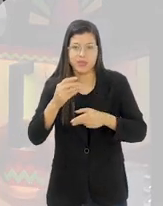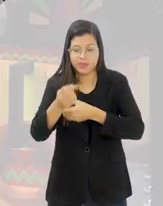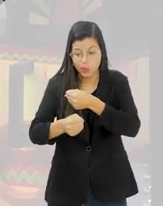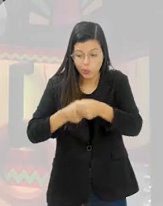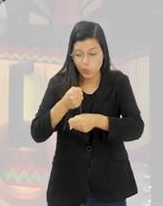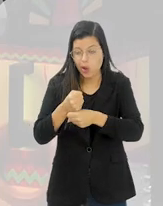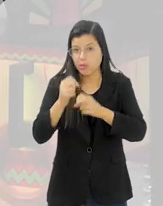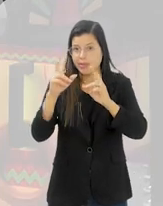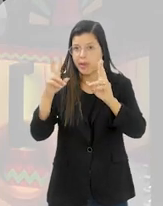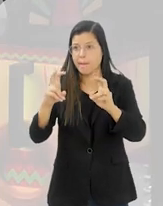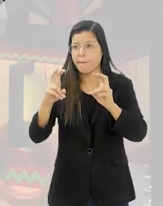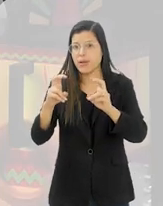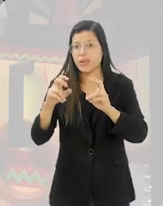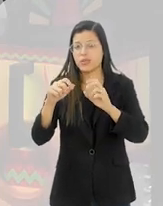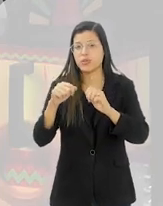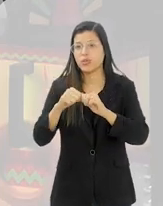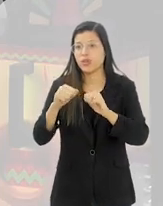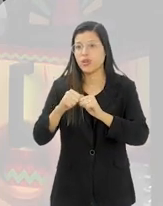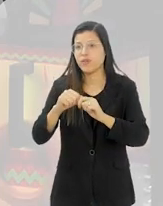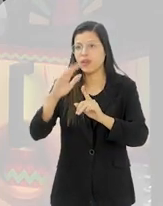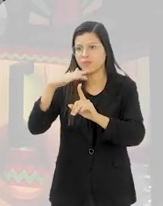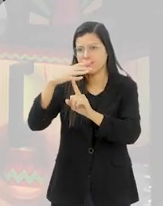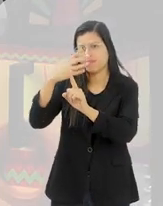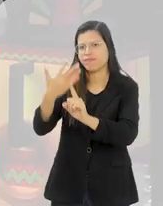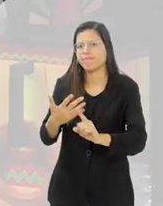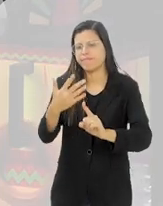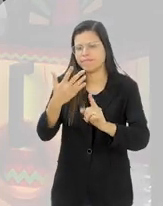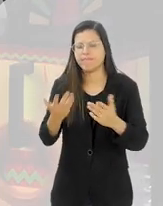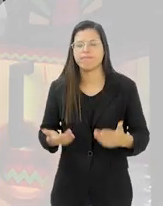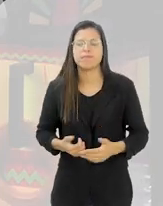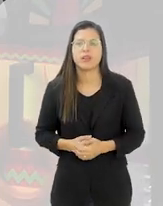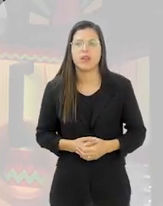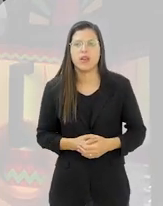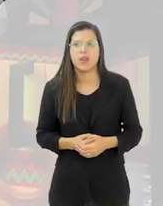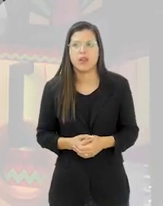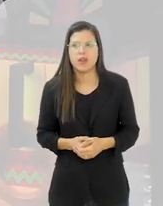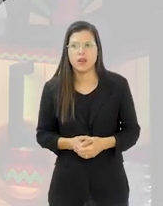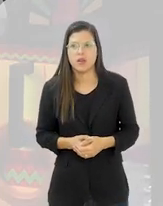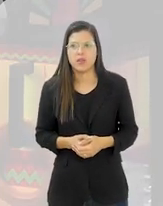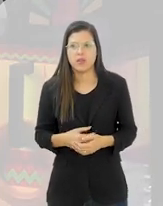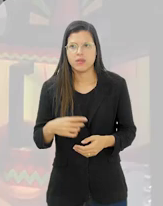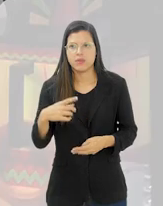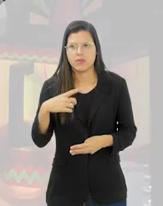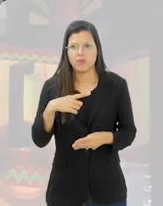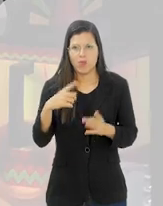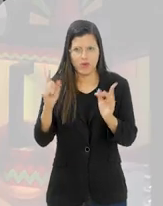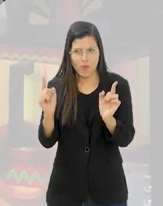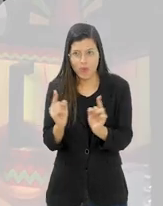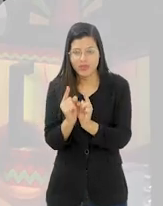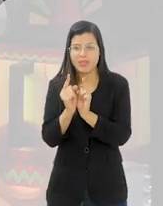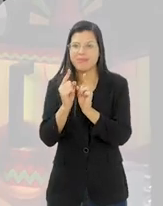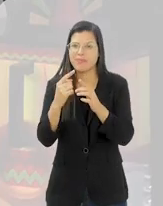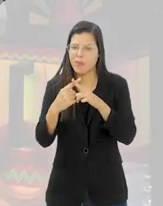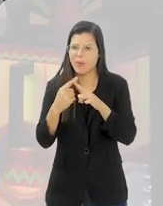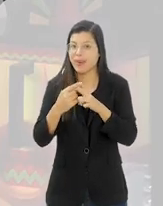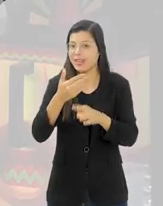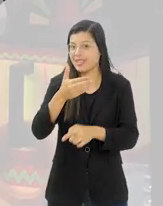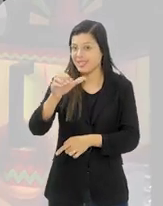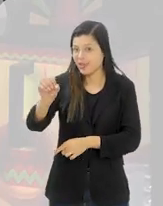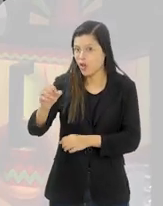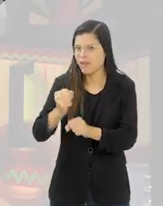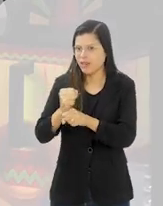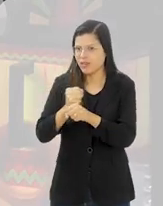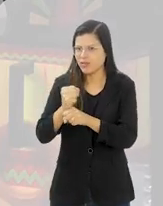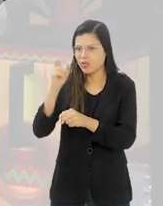ele é temático e ele vai fazer menção a quem a gente vai premiar. Chegamos a um momento, vou encurtar porque são 19